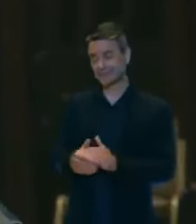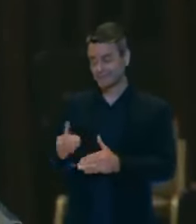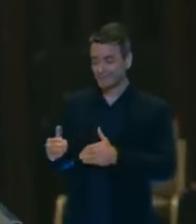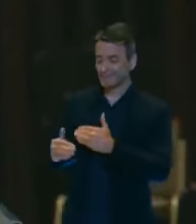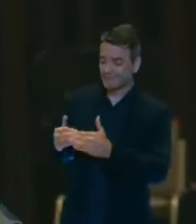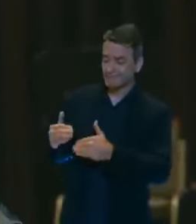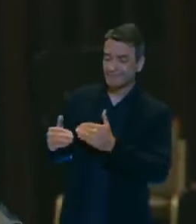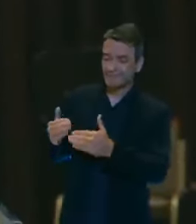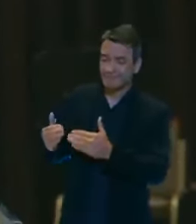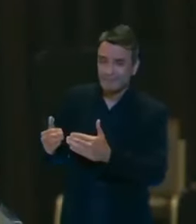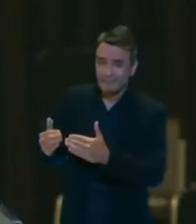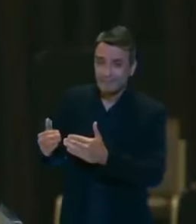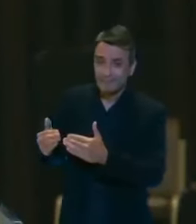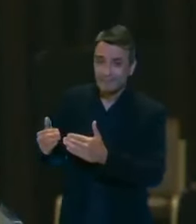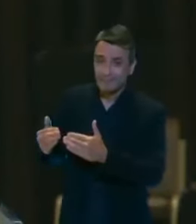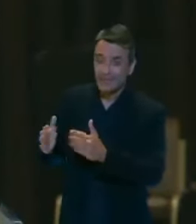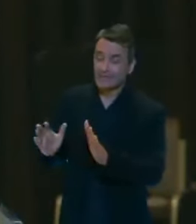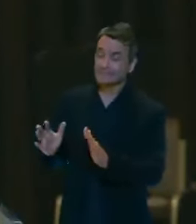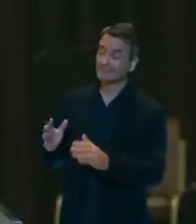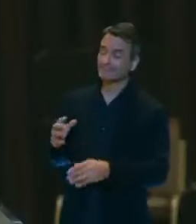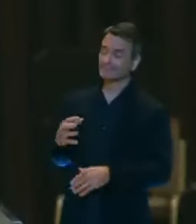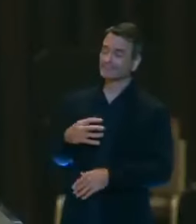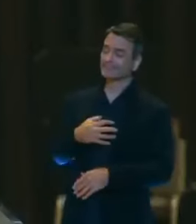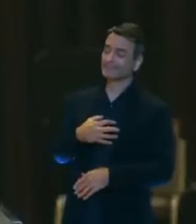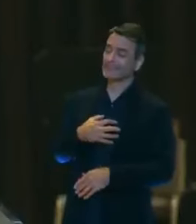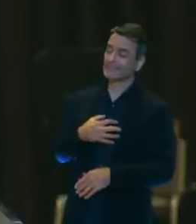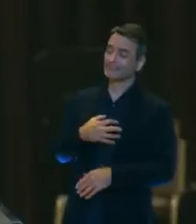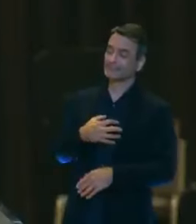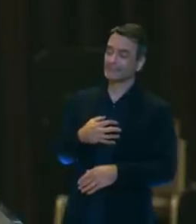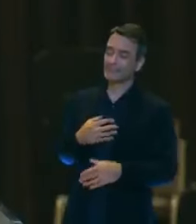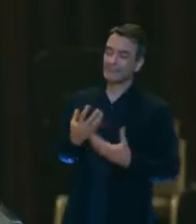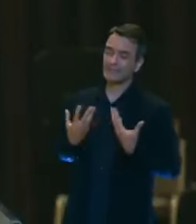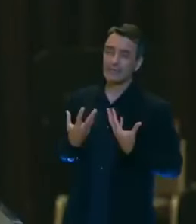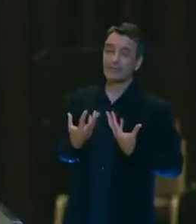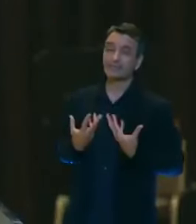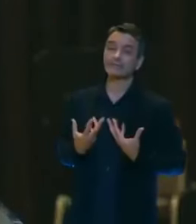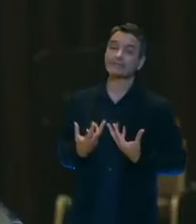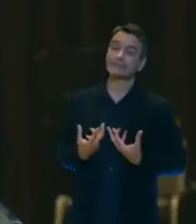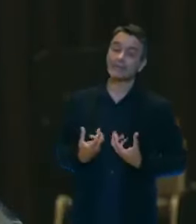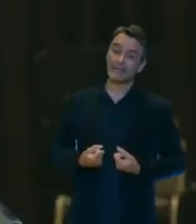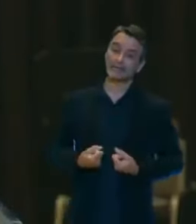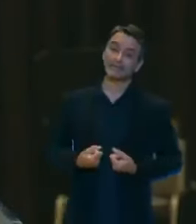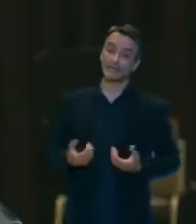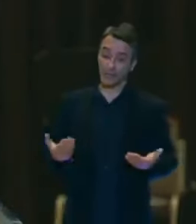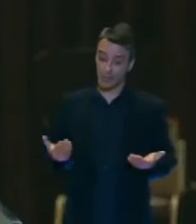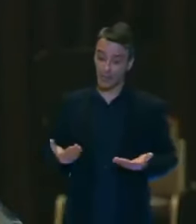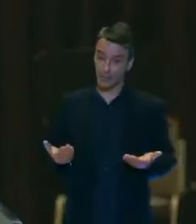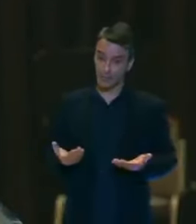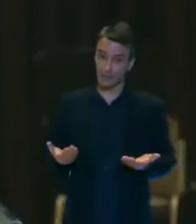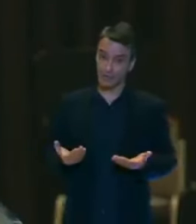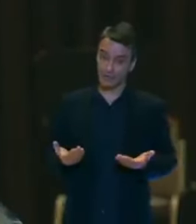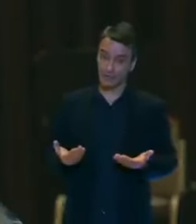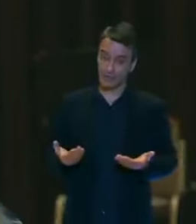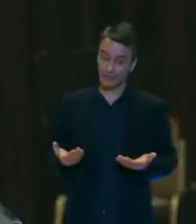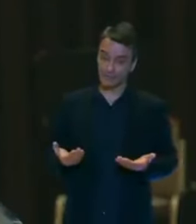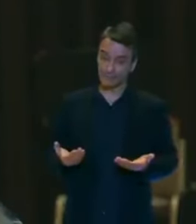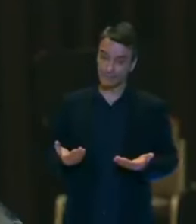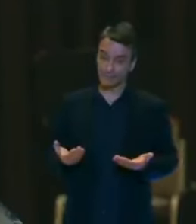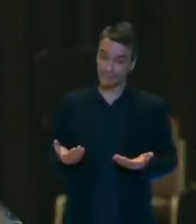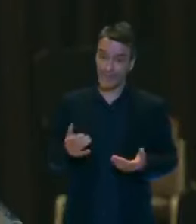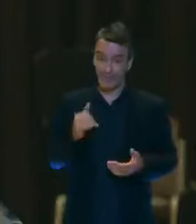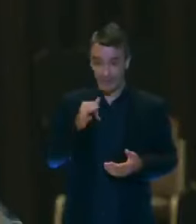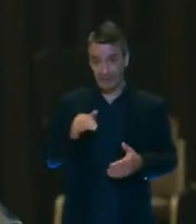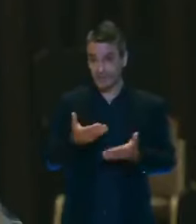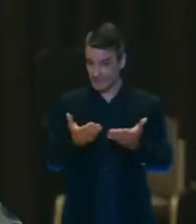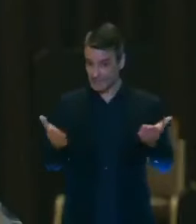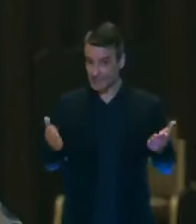mas às vezes nos sentimos cansados. Hoje eu tenho uma palavra para você, em nome de Jesus. Quantos